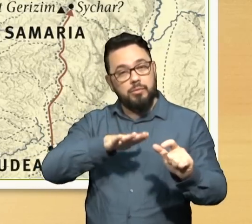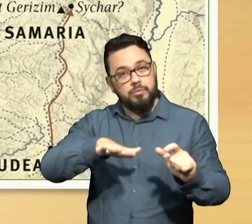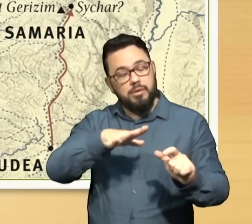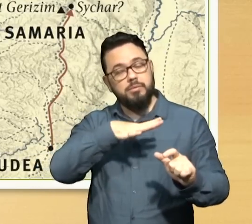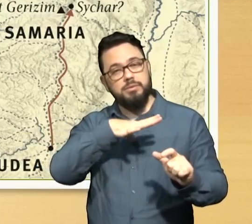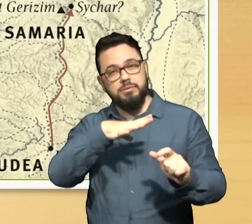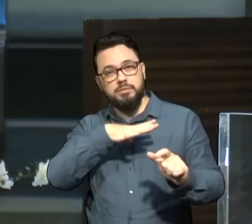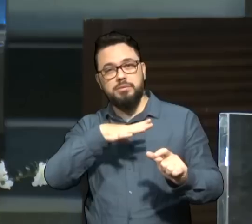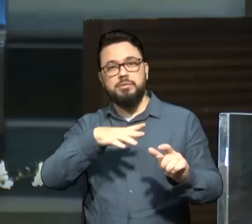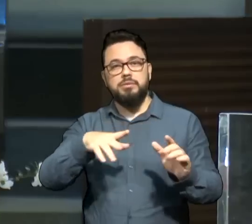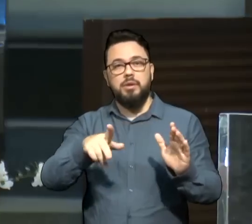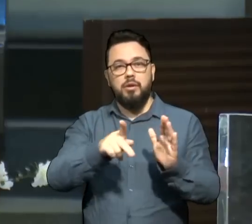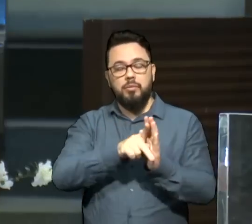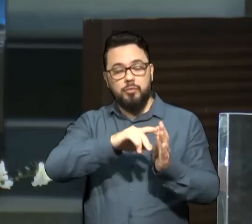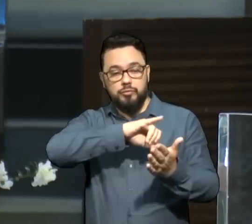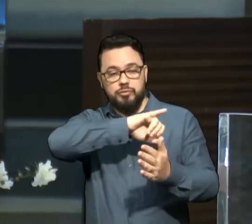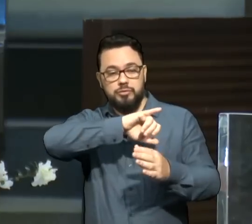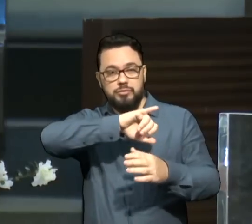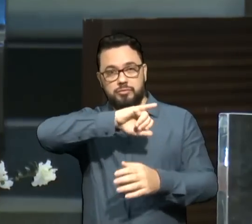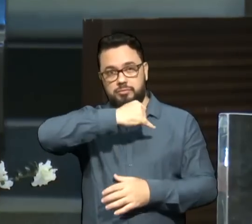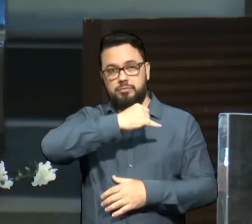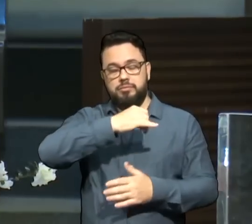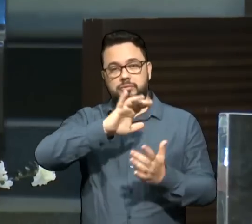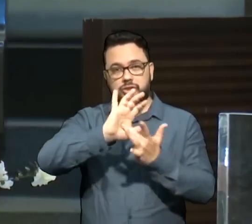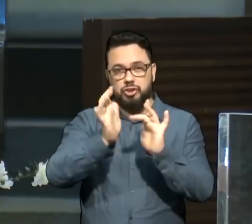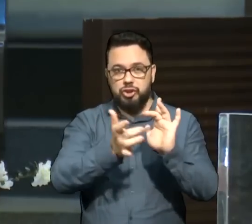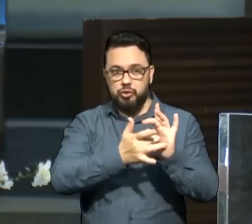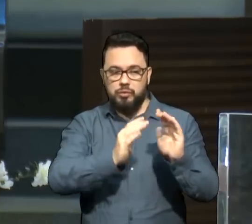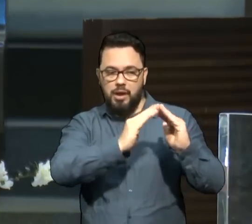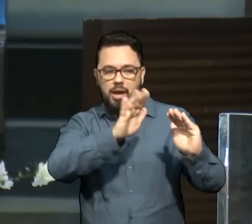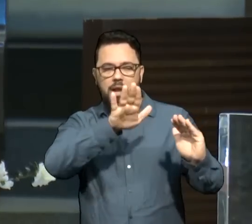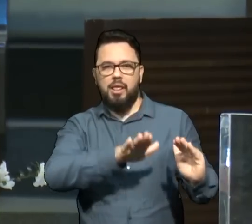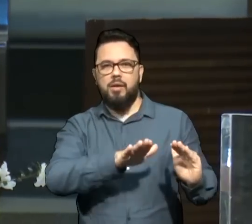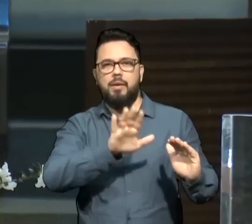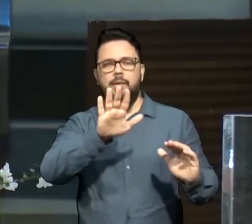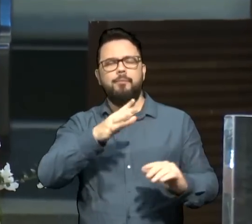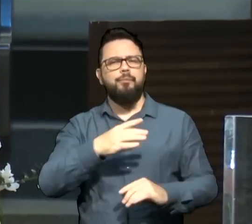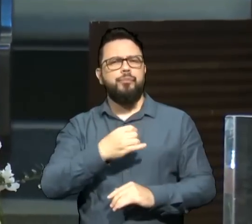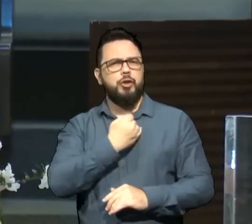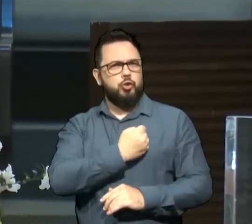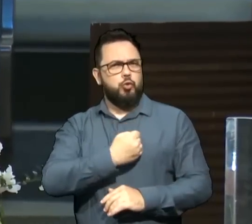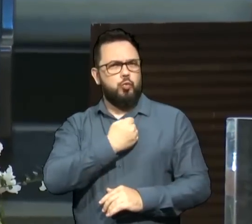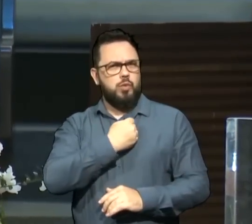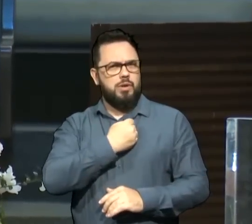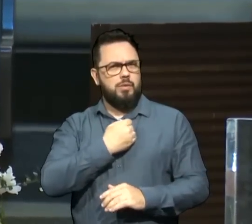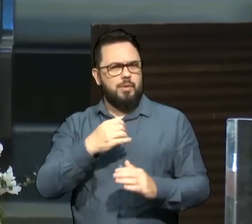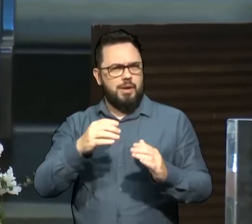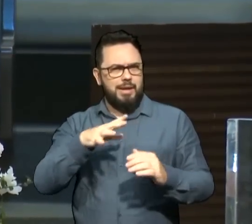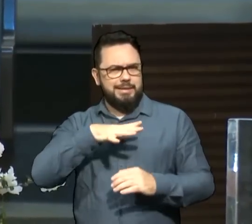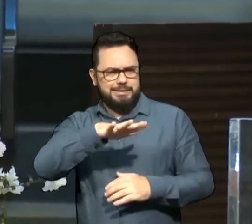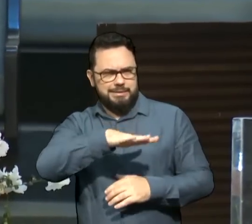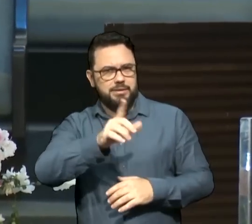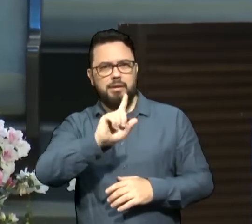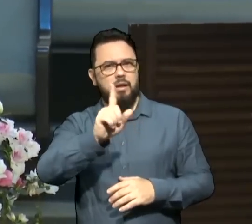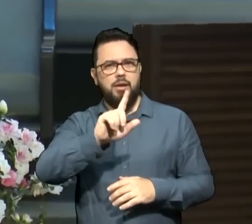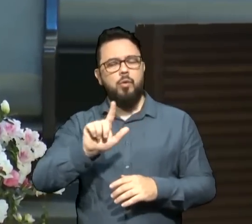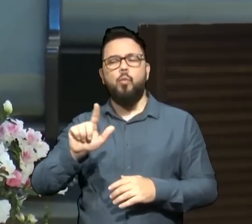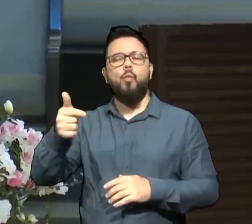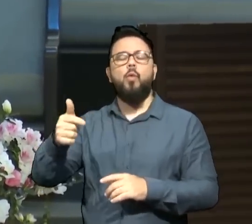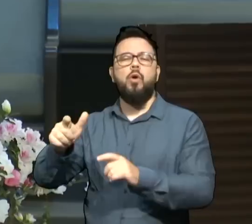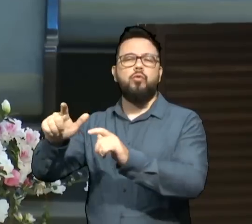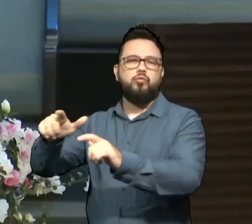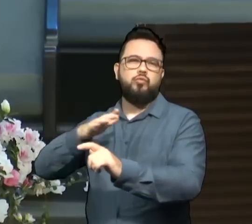cidade onde Jesus iria morar João provavelmente não era de Caf não ele era de uma cidade próxima ali chamada a betsaida